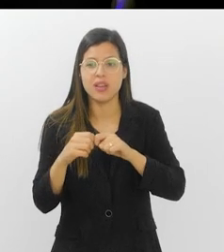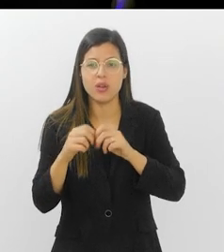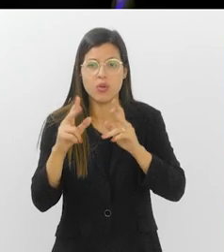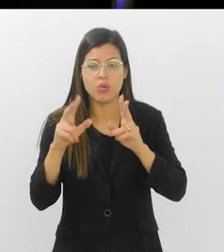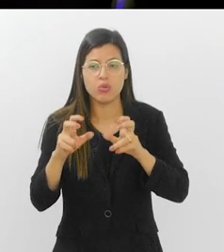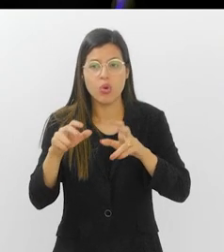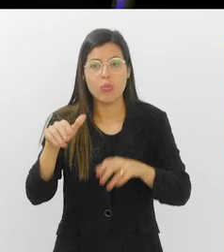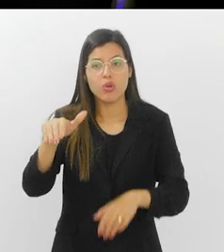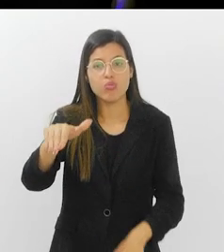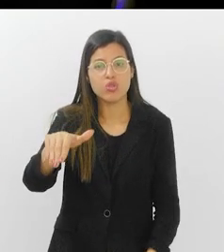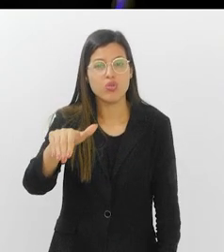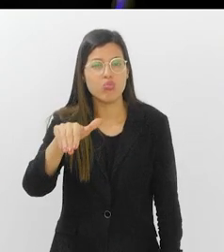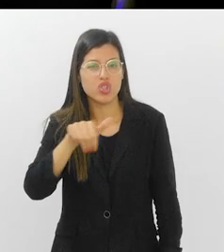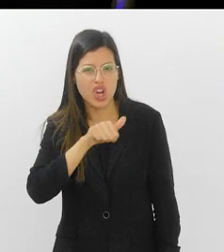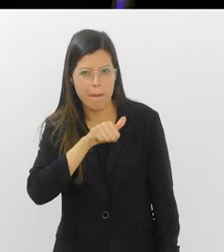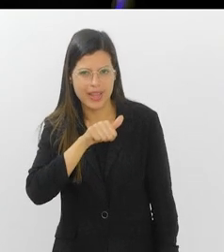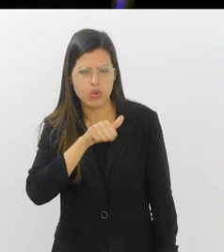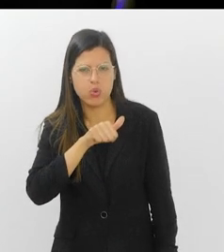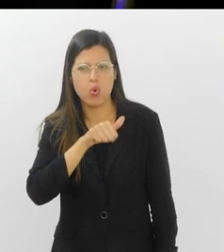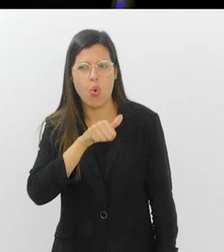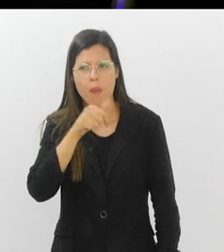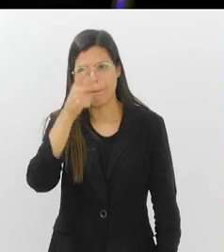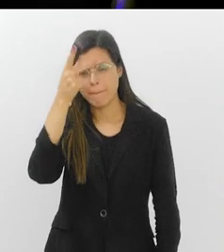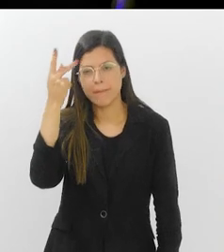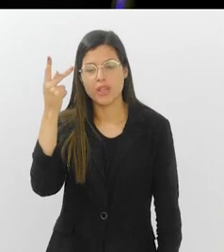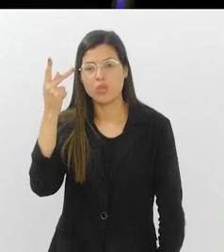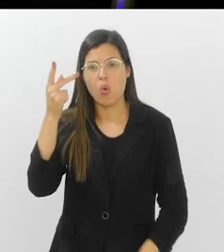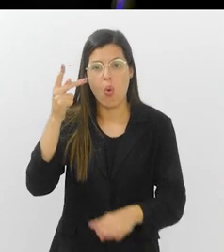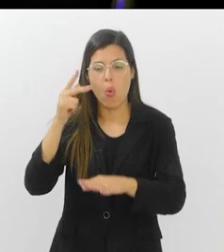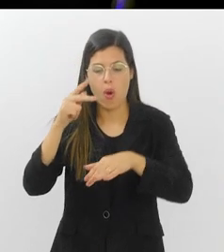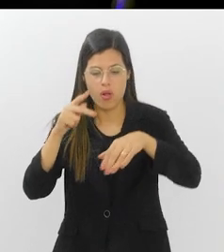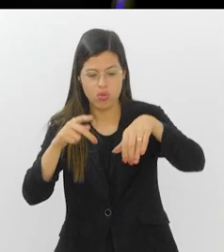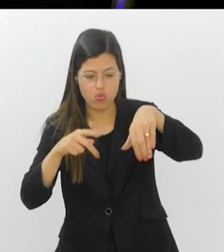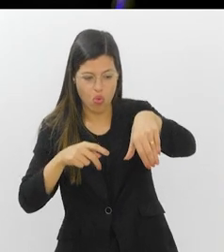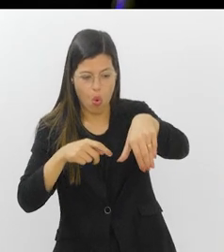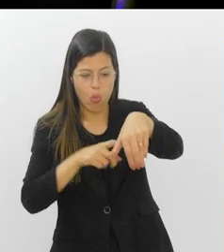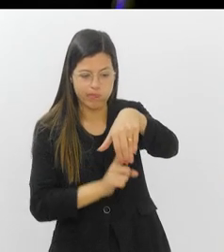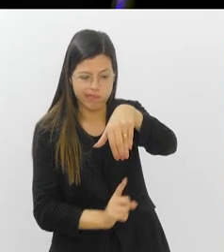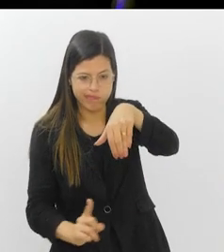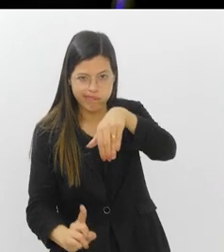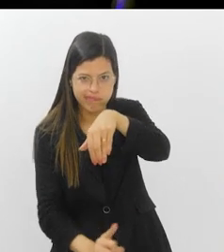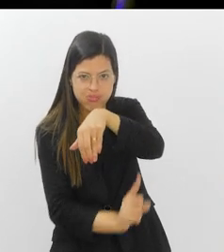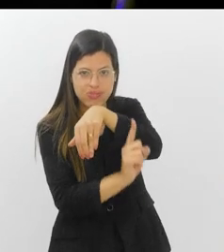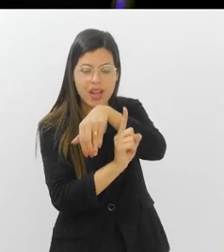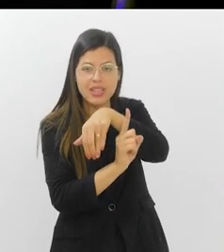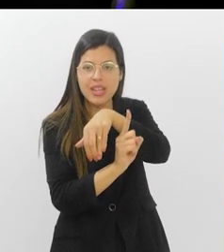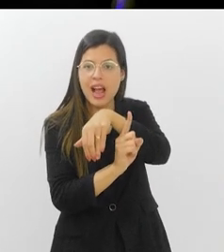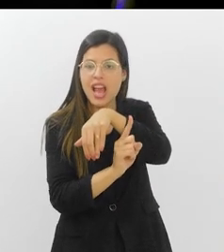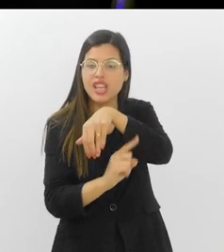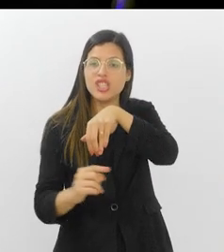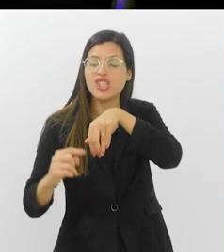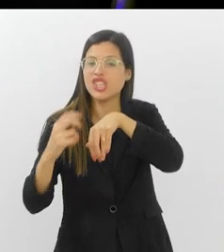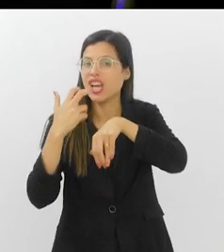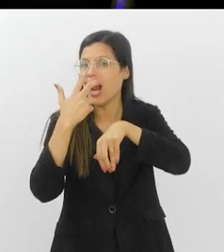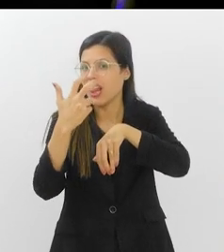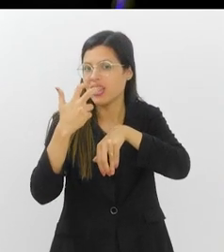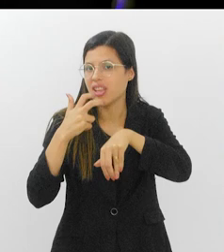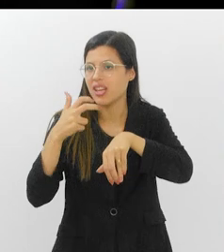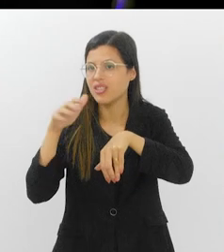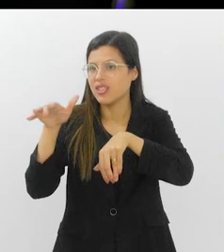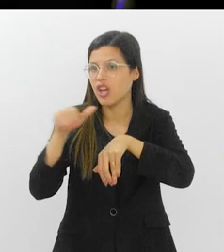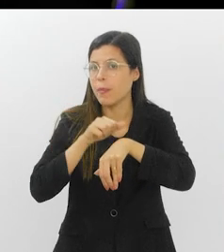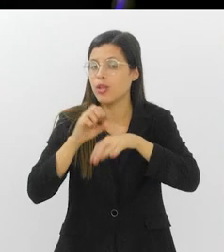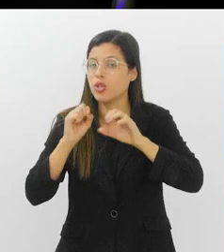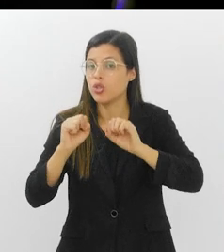tempo atrás que é a questão do chamador que é o rapaz que uma pessoa que fica atrás do gol chamando e dando a orientação do Gol